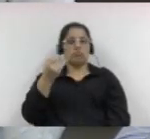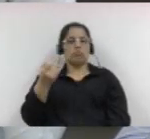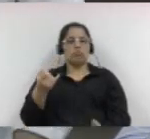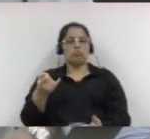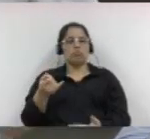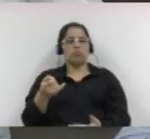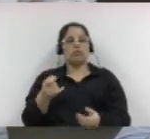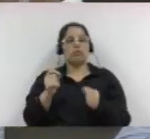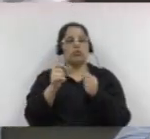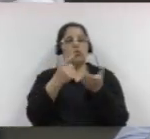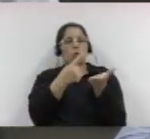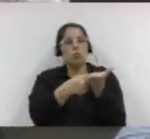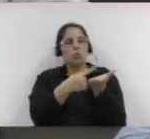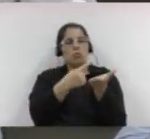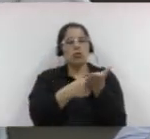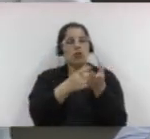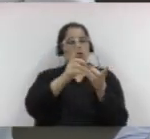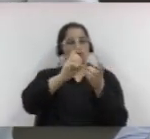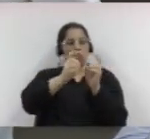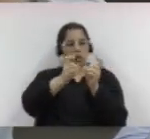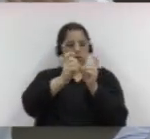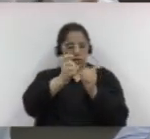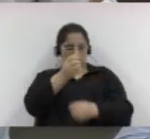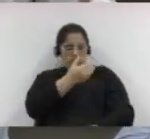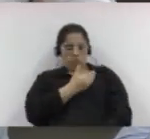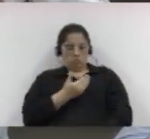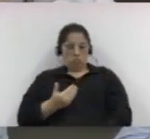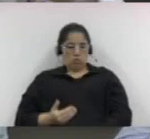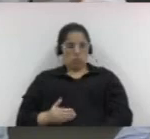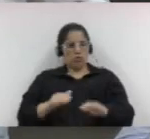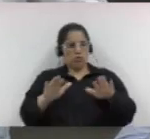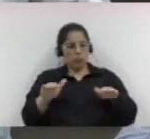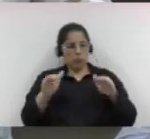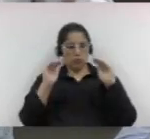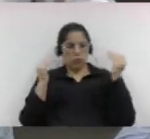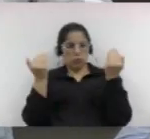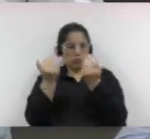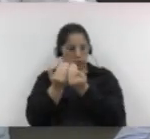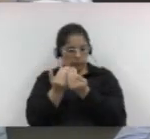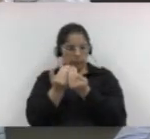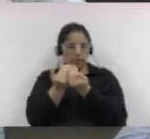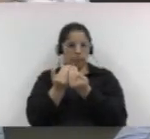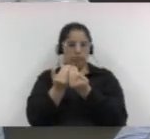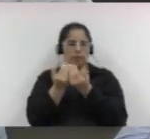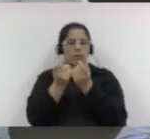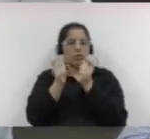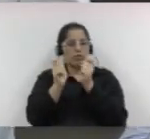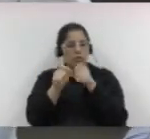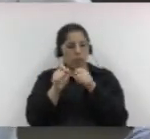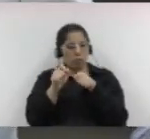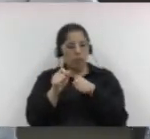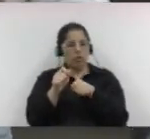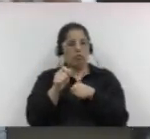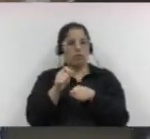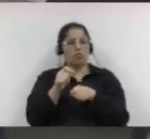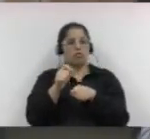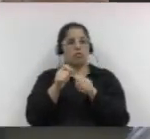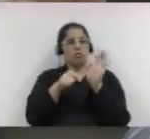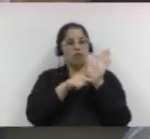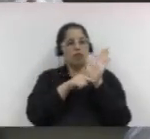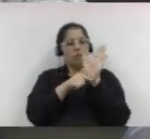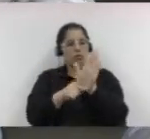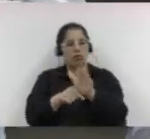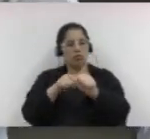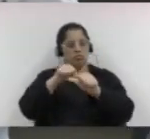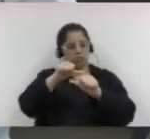audiência pública para que esse dinheiro que foi jogado no ralo não fique no ralo, para que nós possamos resgatá-lo e fazer